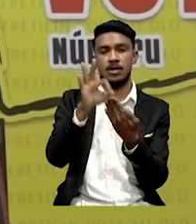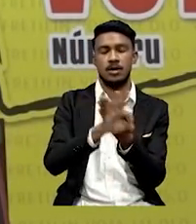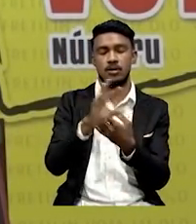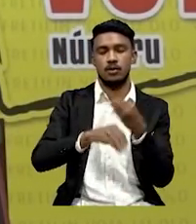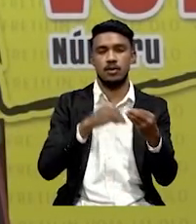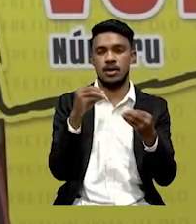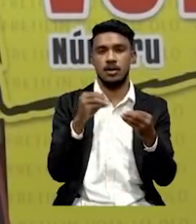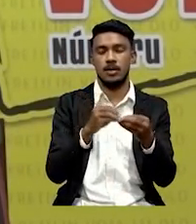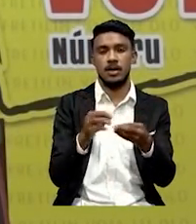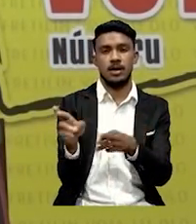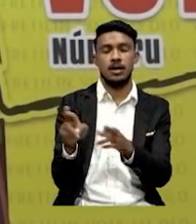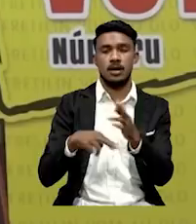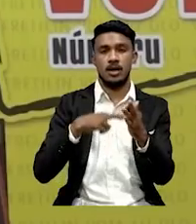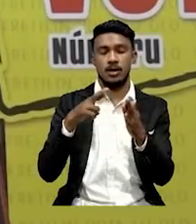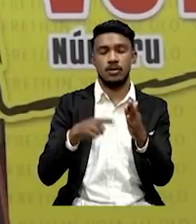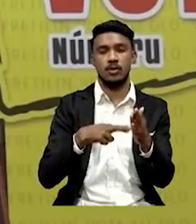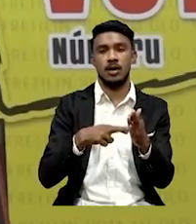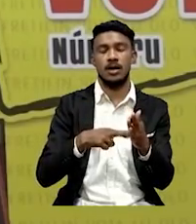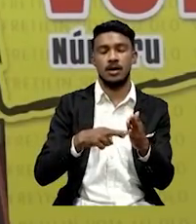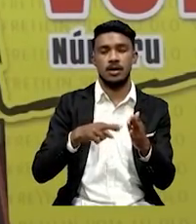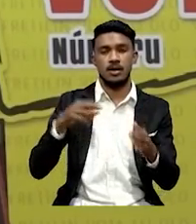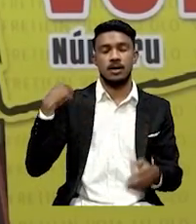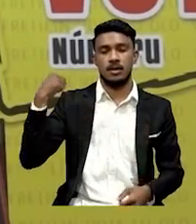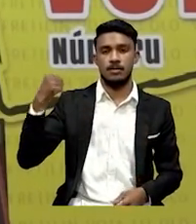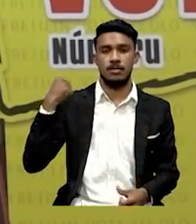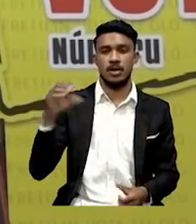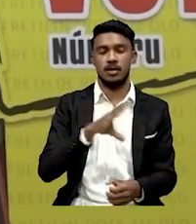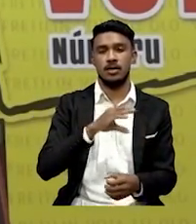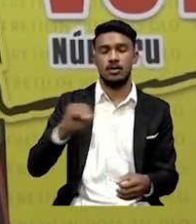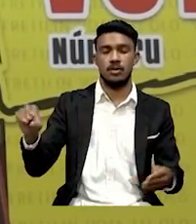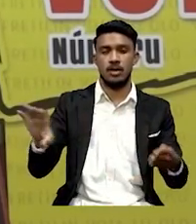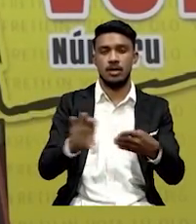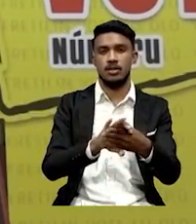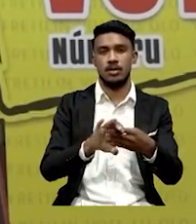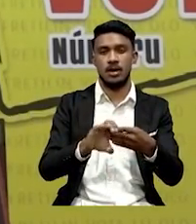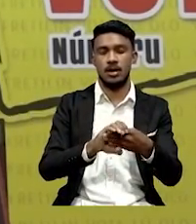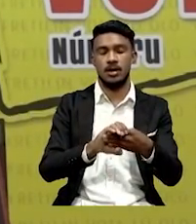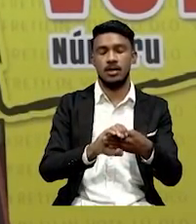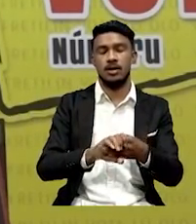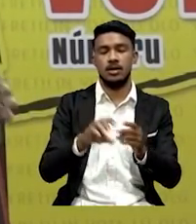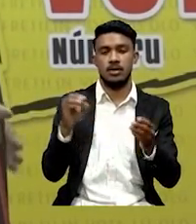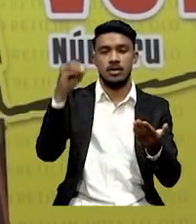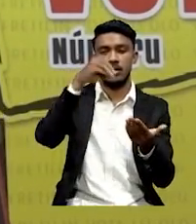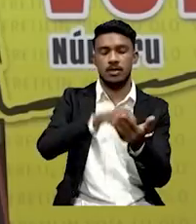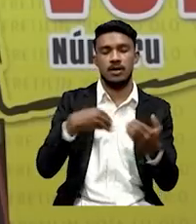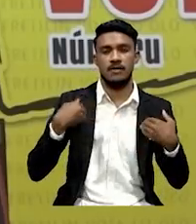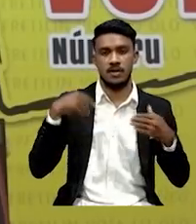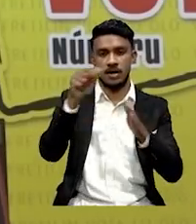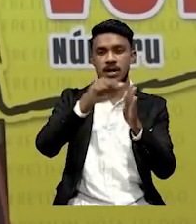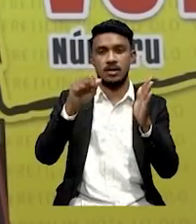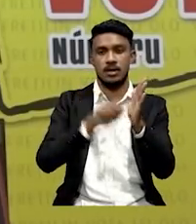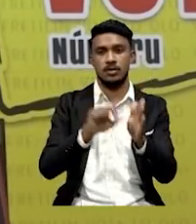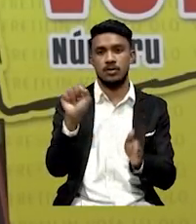ba regula campanha no propaganda eleitoral. Atur e artigo 11